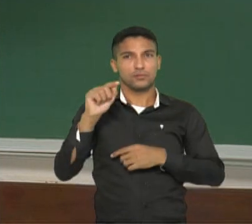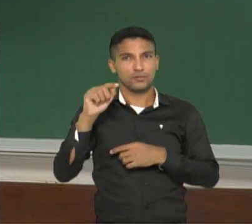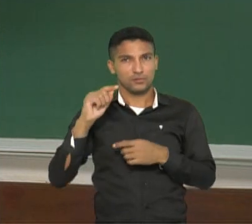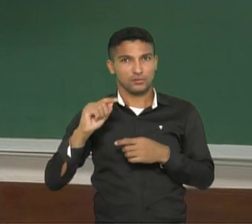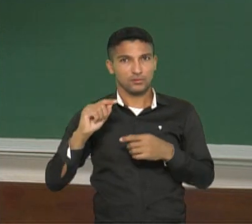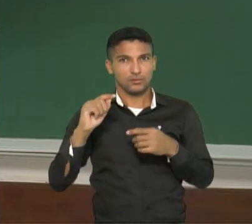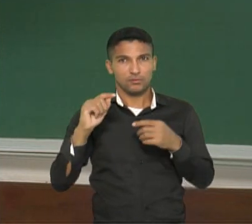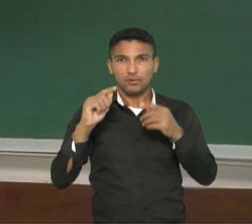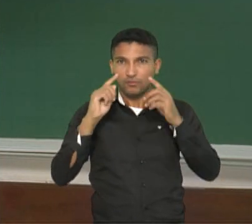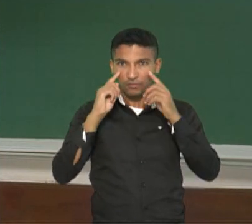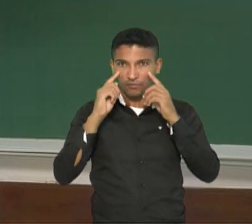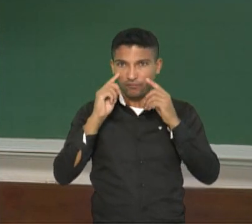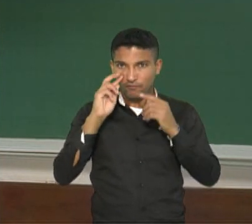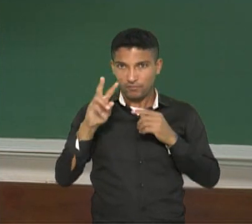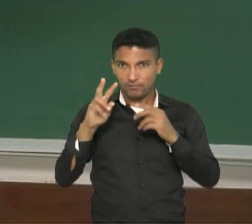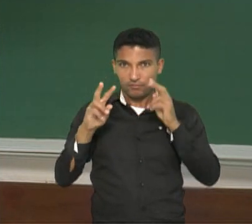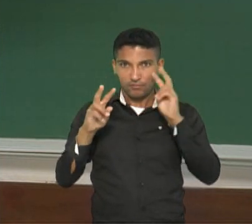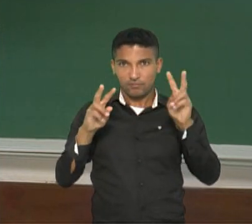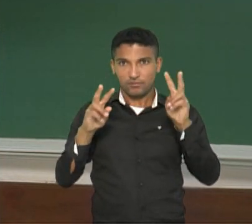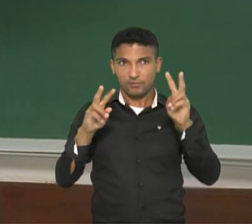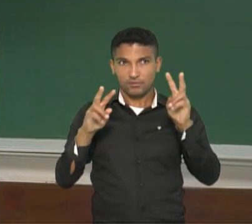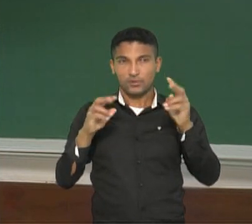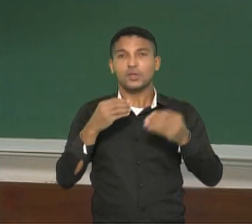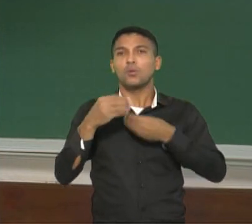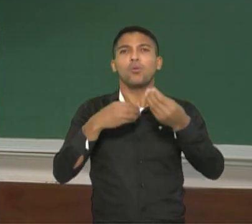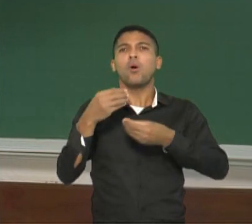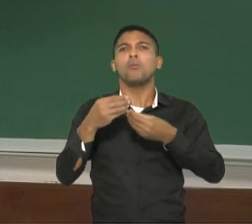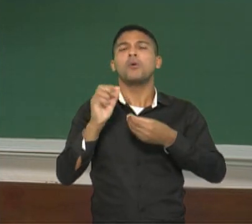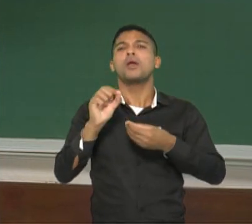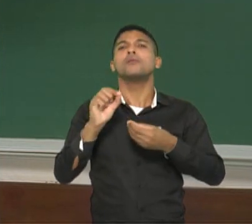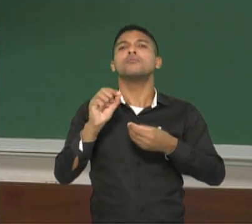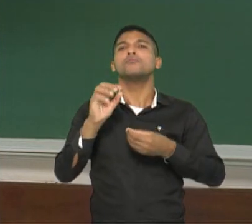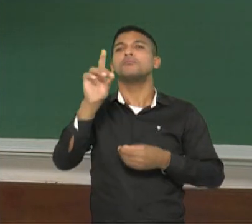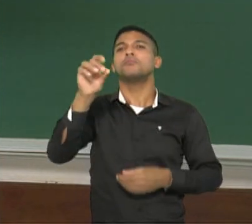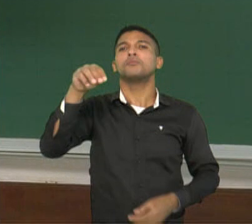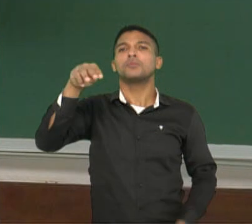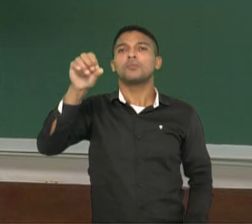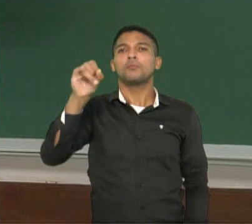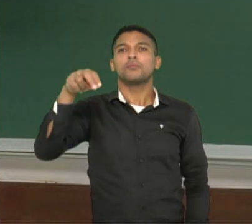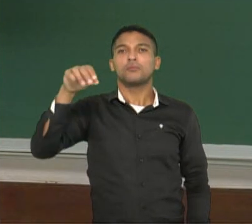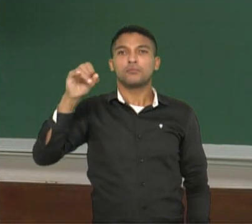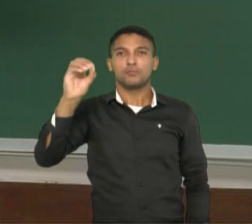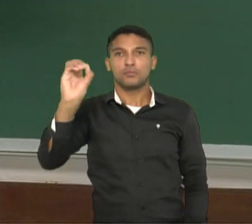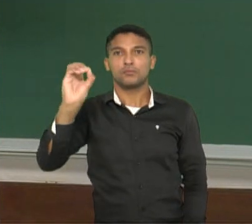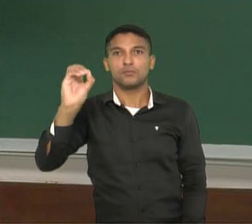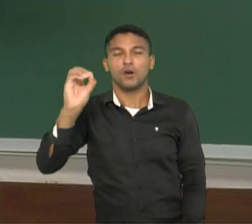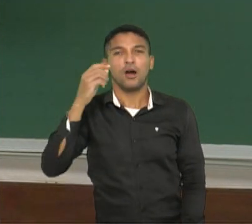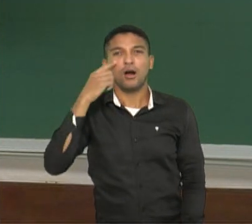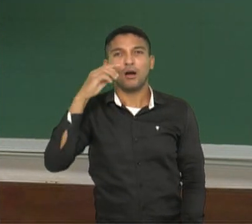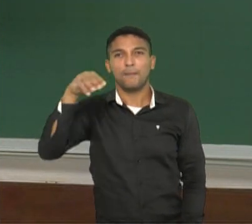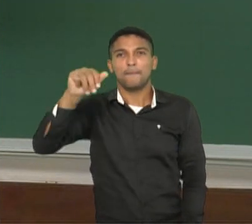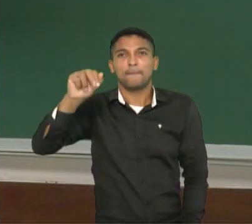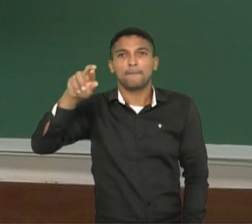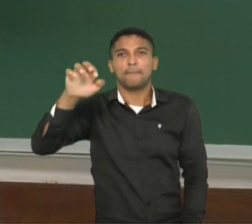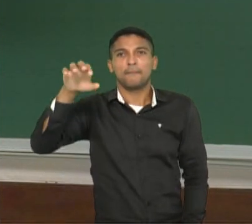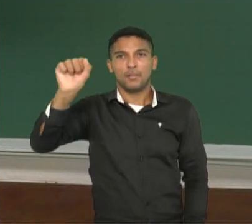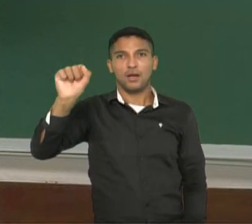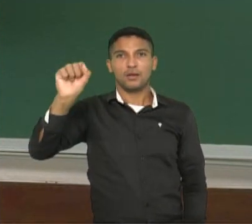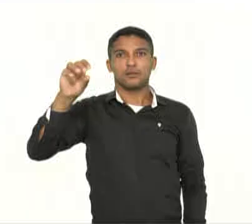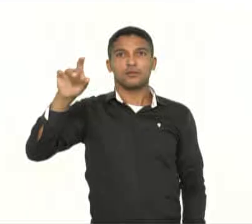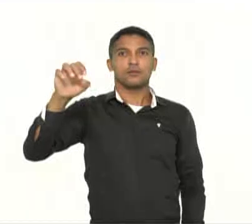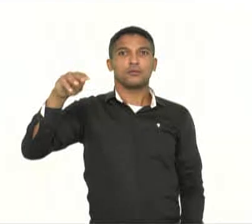uma paisagem, construir uma imagem de como é esse domínio. E aqui eu coloco aqui para você, ó, do ponto de vista da